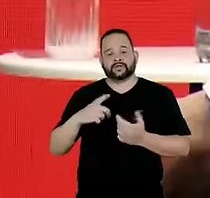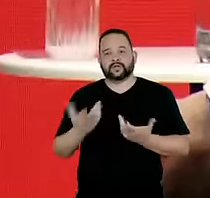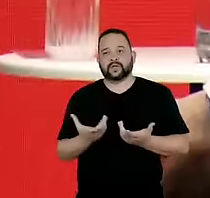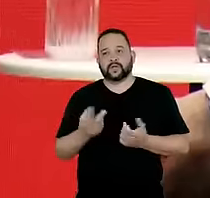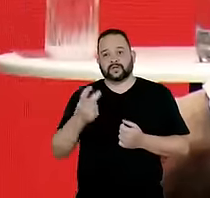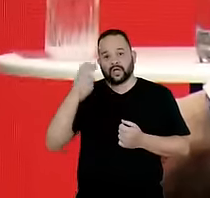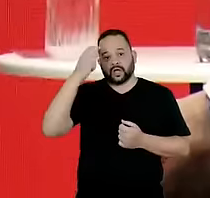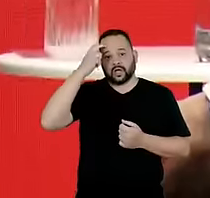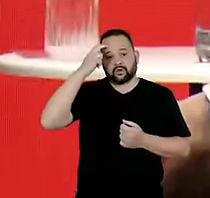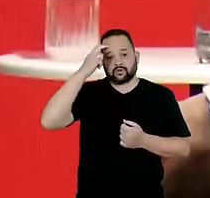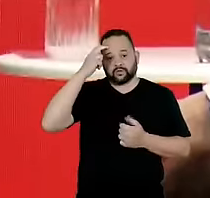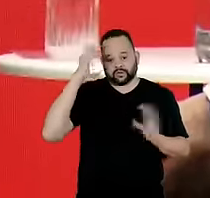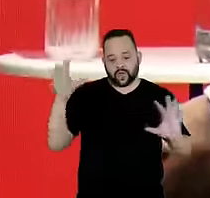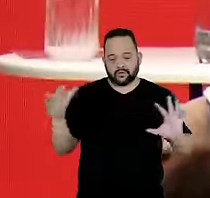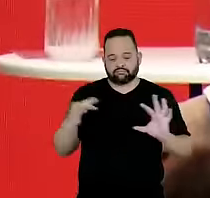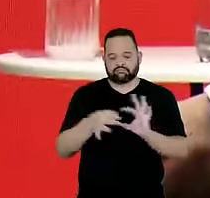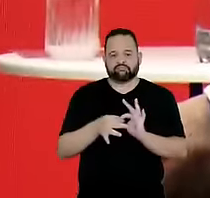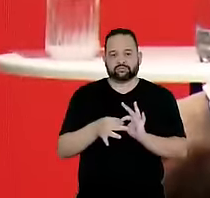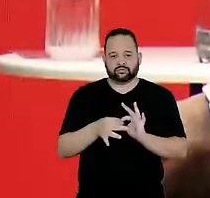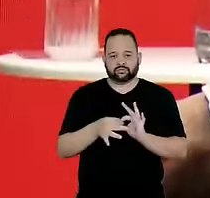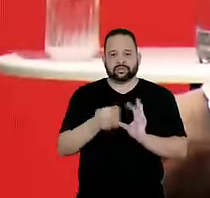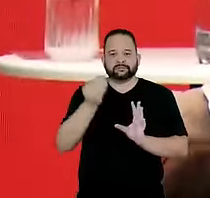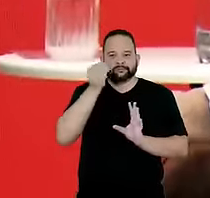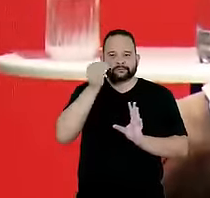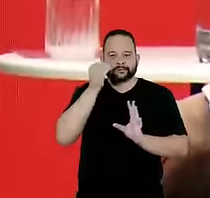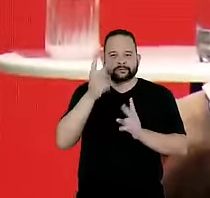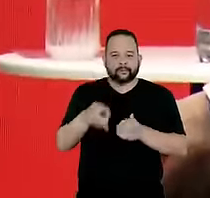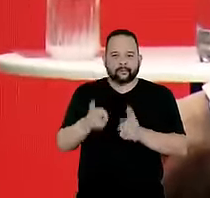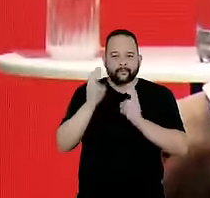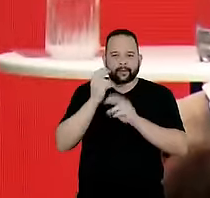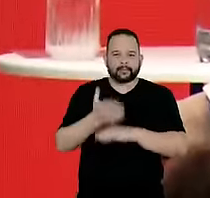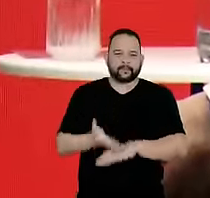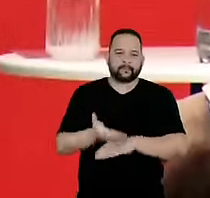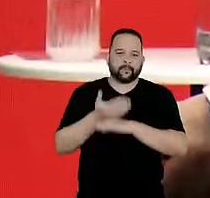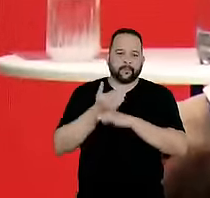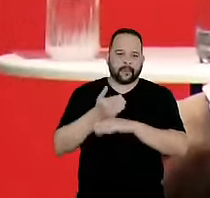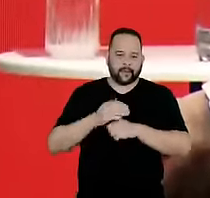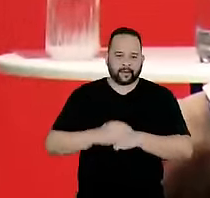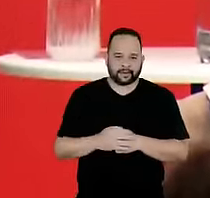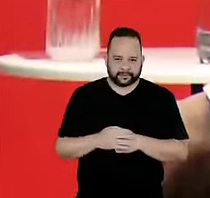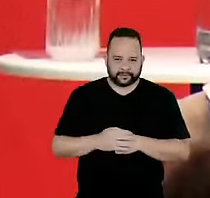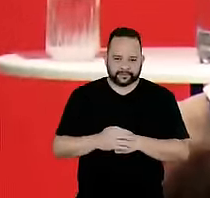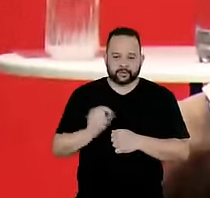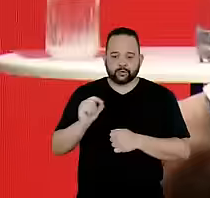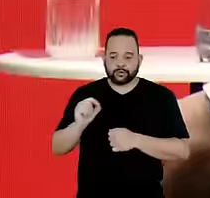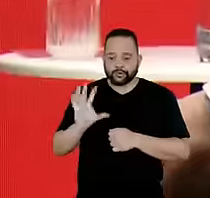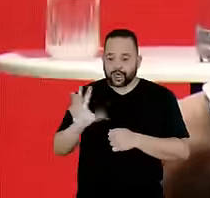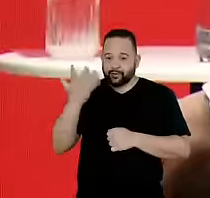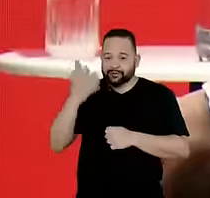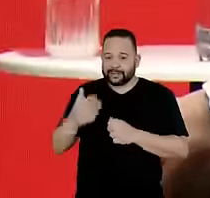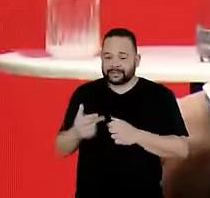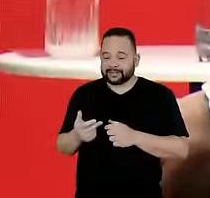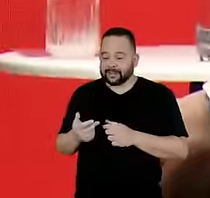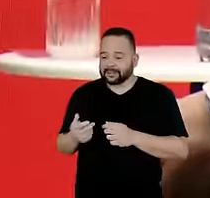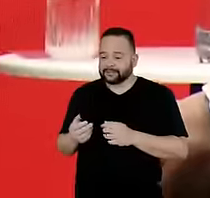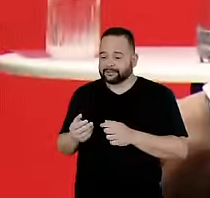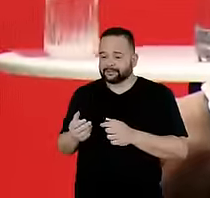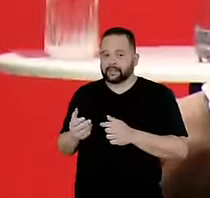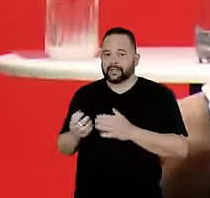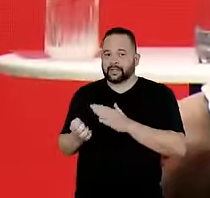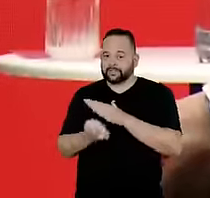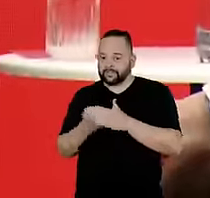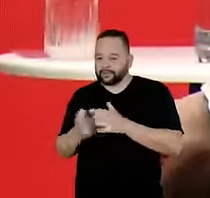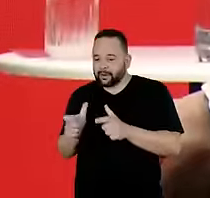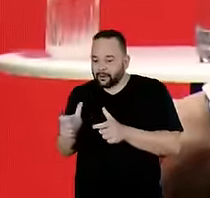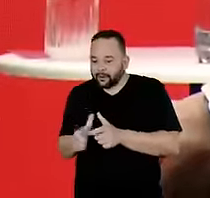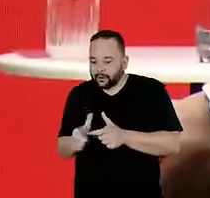conexão sempre e tentar antecipar né Eh no m micro o que que vai acontecer no micro as coisas que acontecem no macro que são sinais que a gente tá sempre